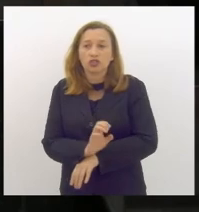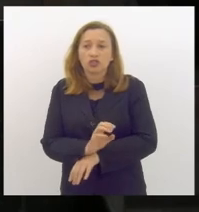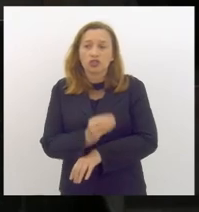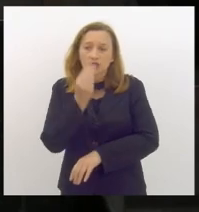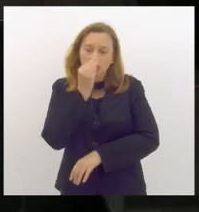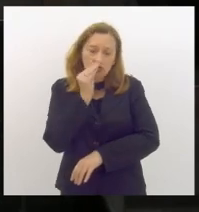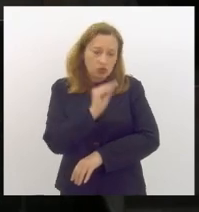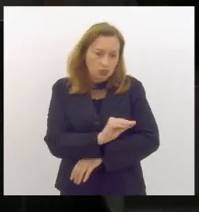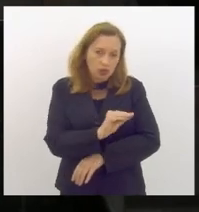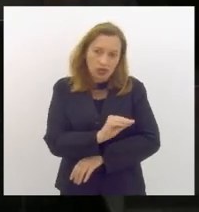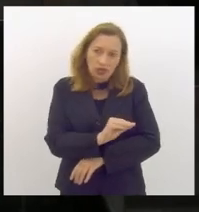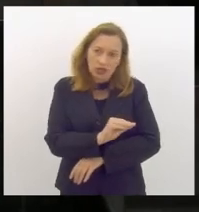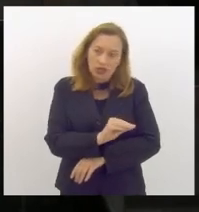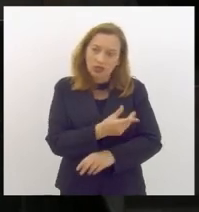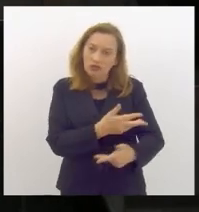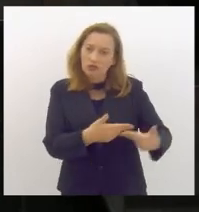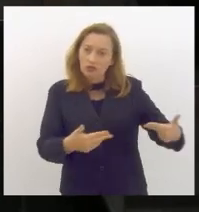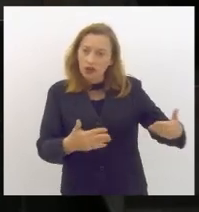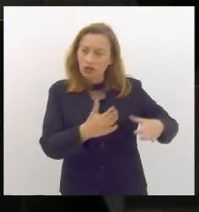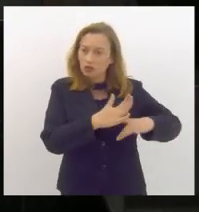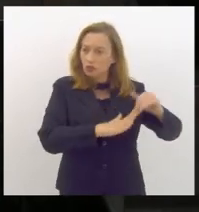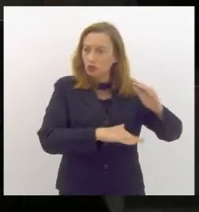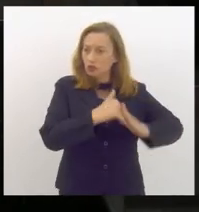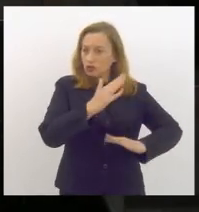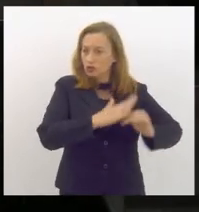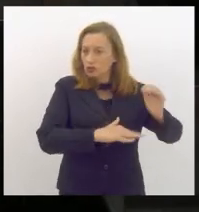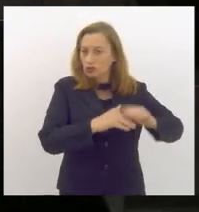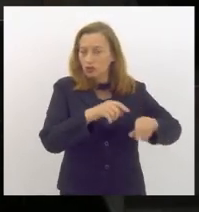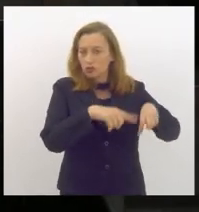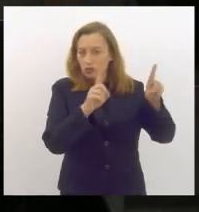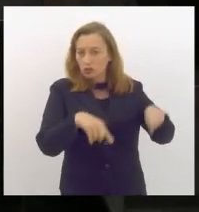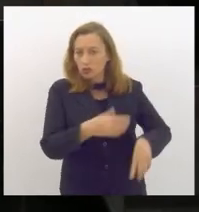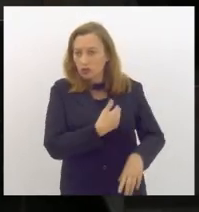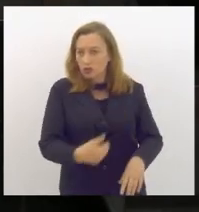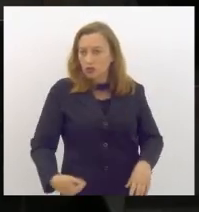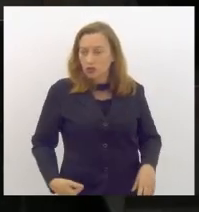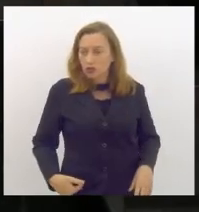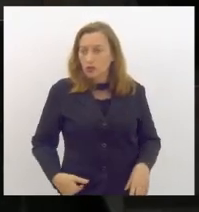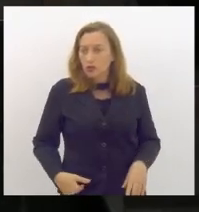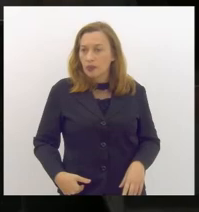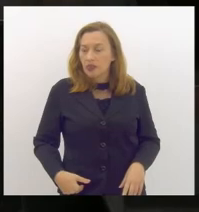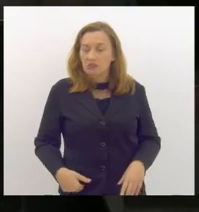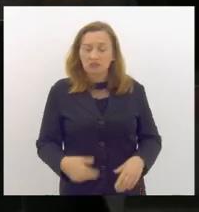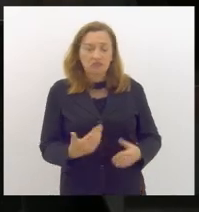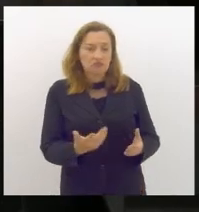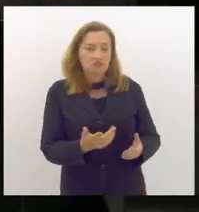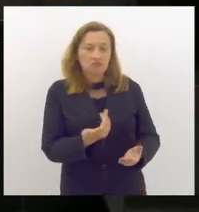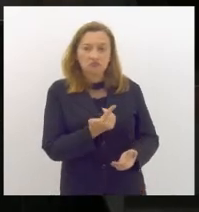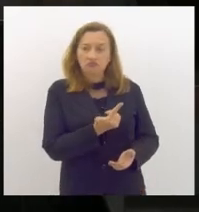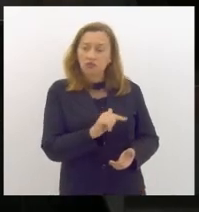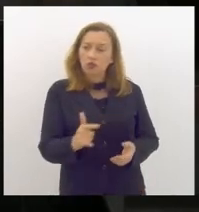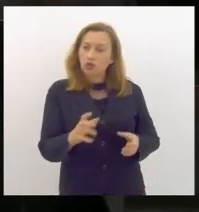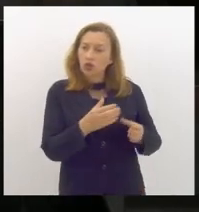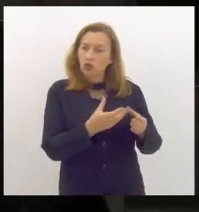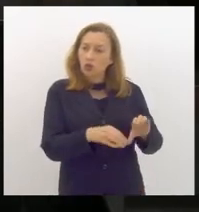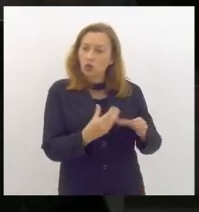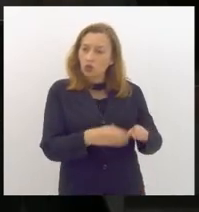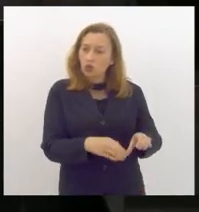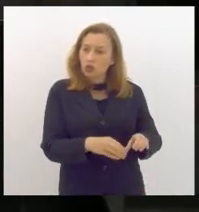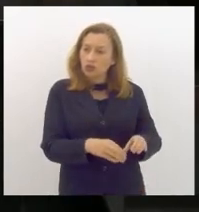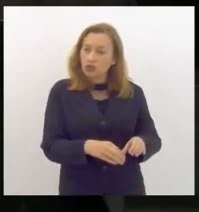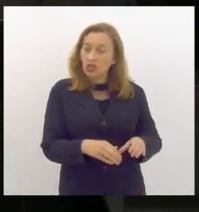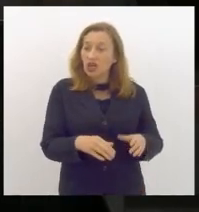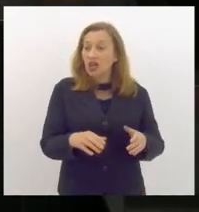maioria das categorias do funcionalismo público sem fazer concurso público, aí vem com as